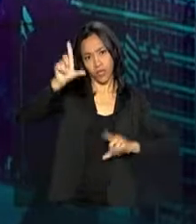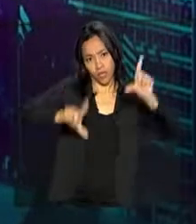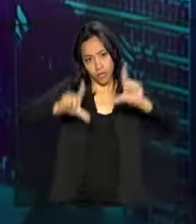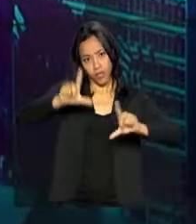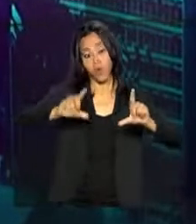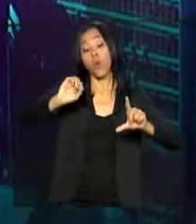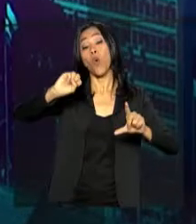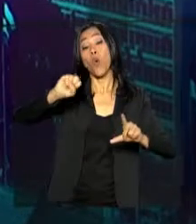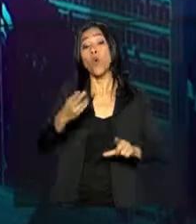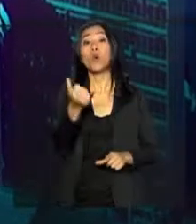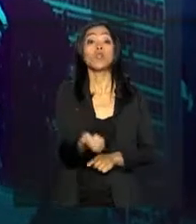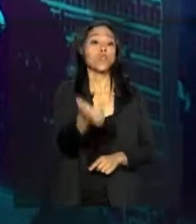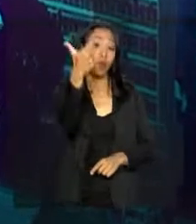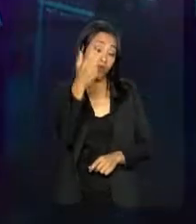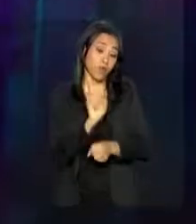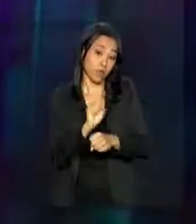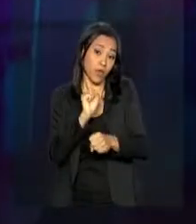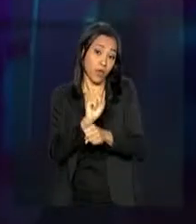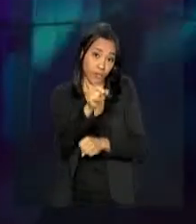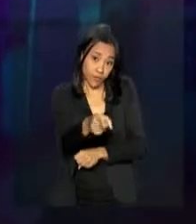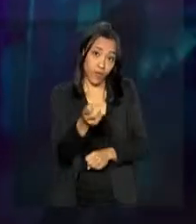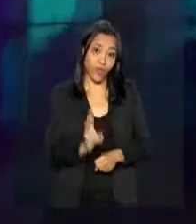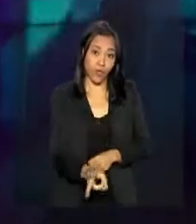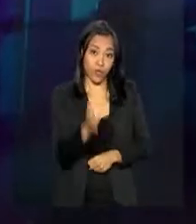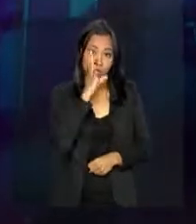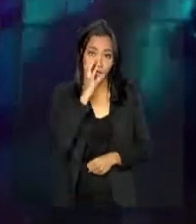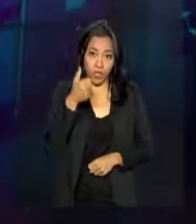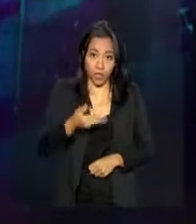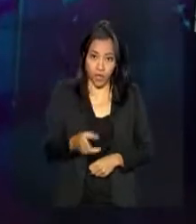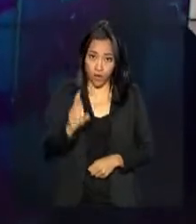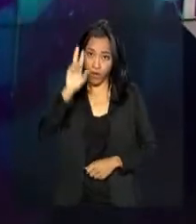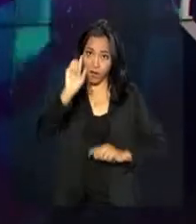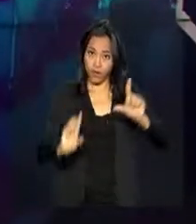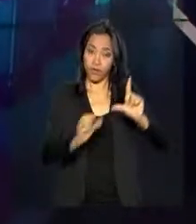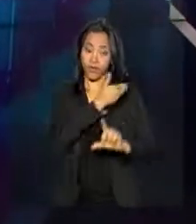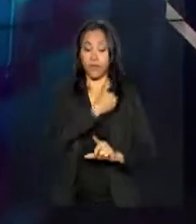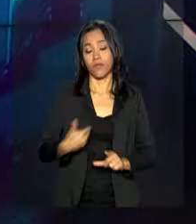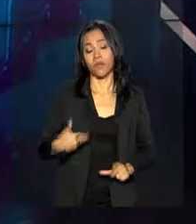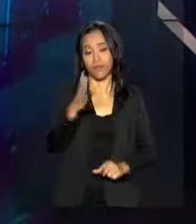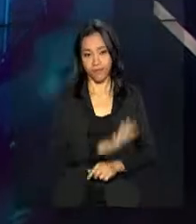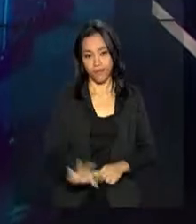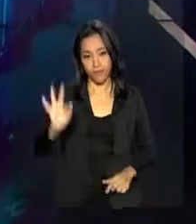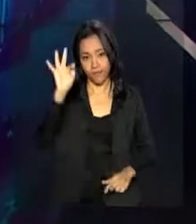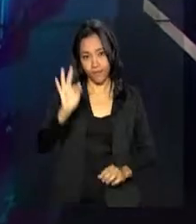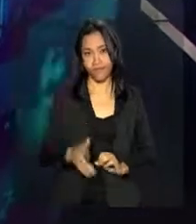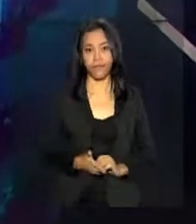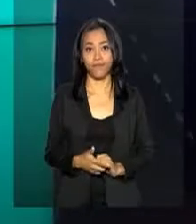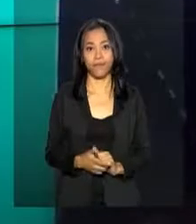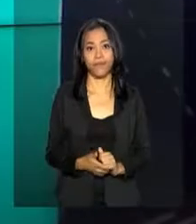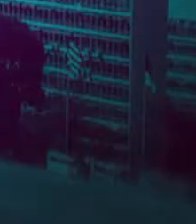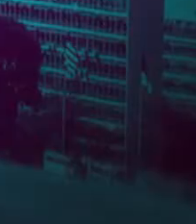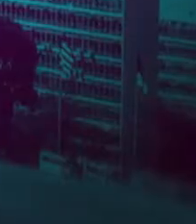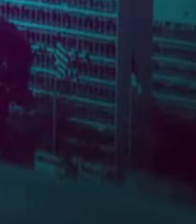dia um repórter nbr e espero você continue com a gente aqui na nbr a tv do governo federal